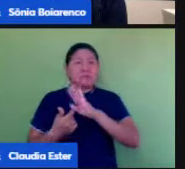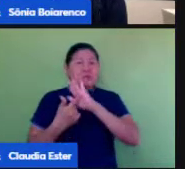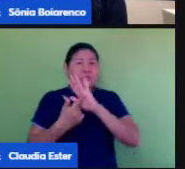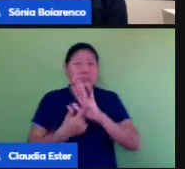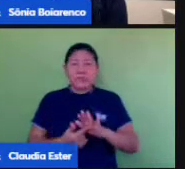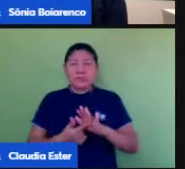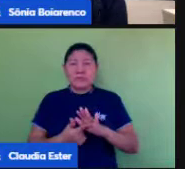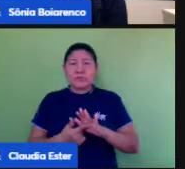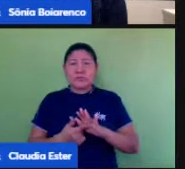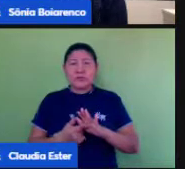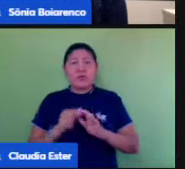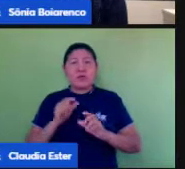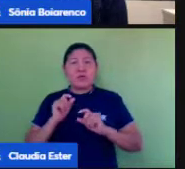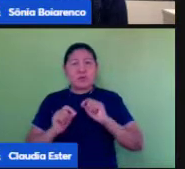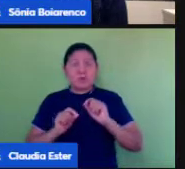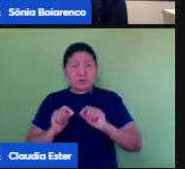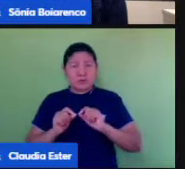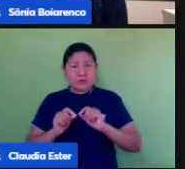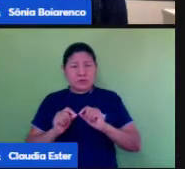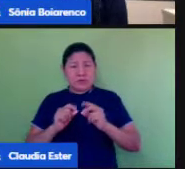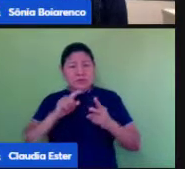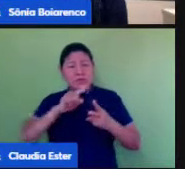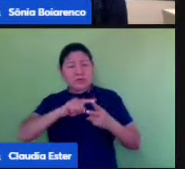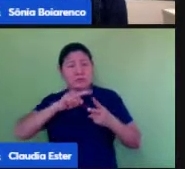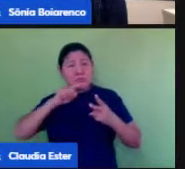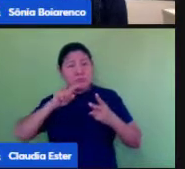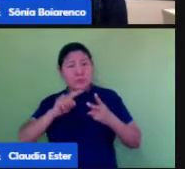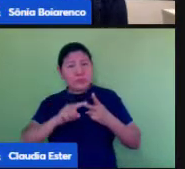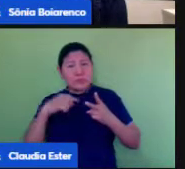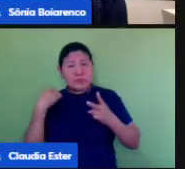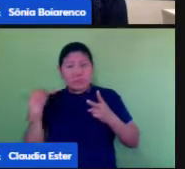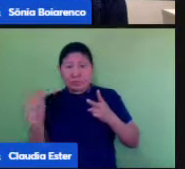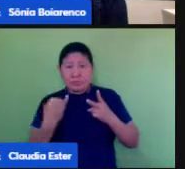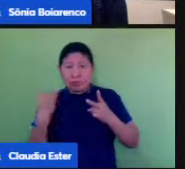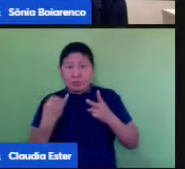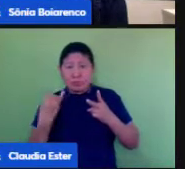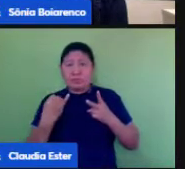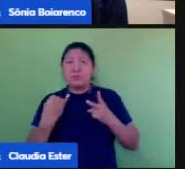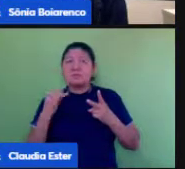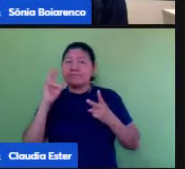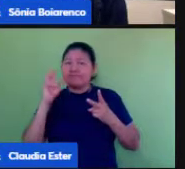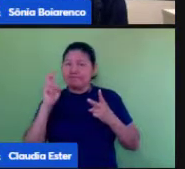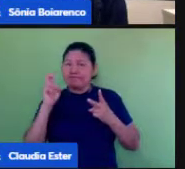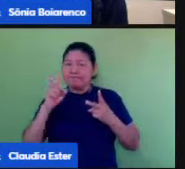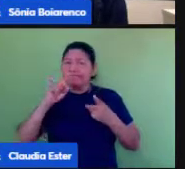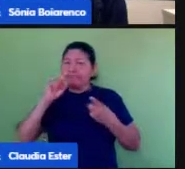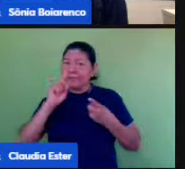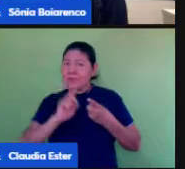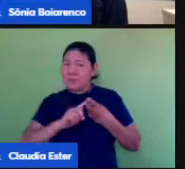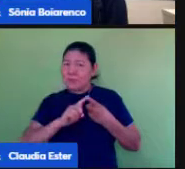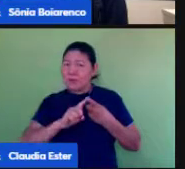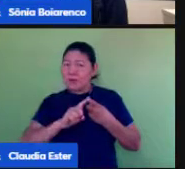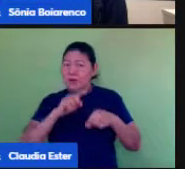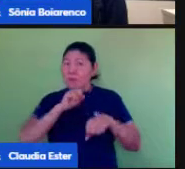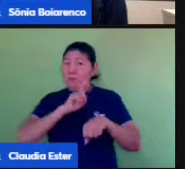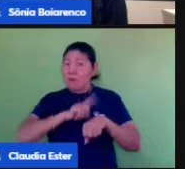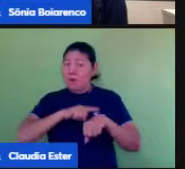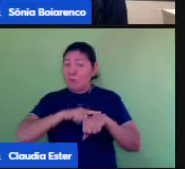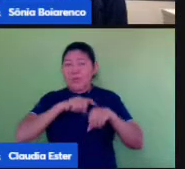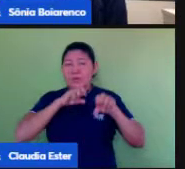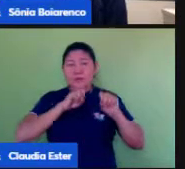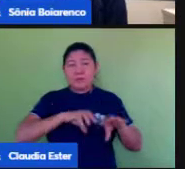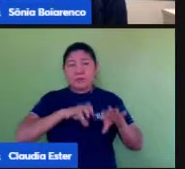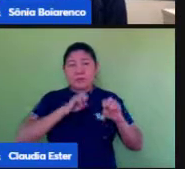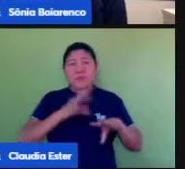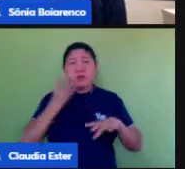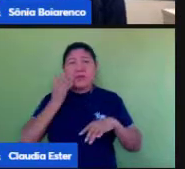chama a atenção para 2 pontos. O primeiro é que, quando se ensina uma criança, um jovem e um adulto